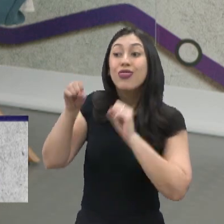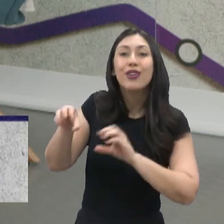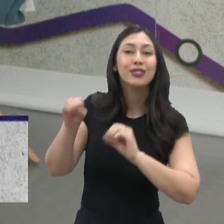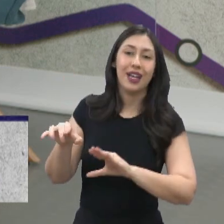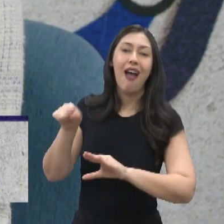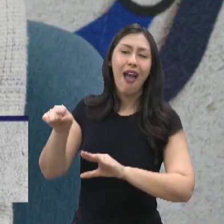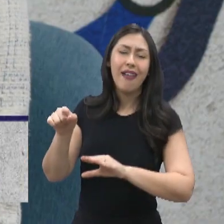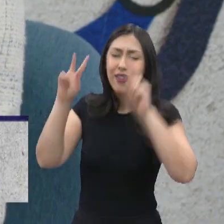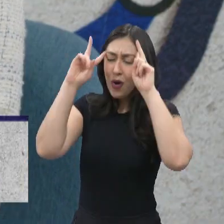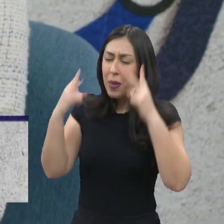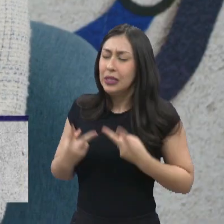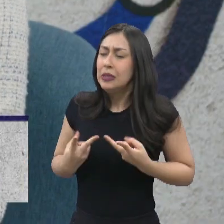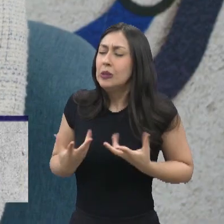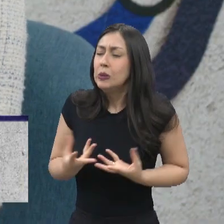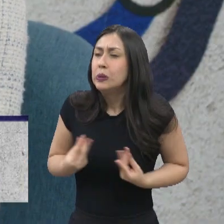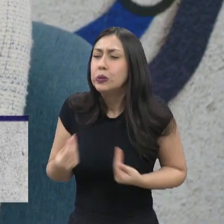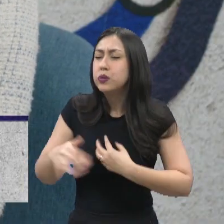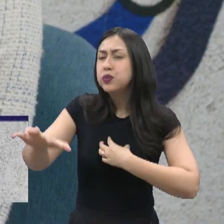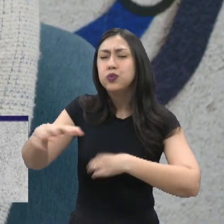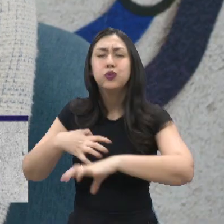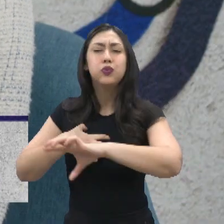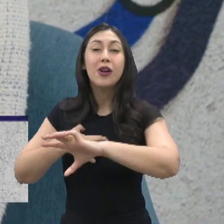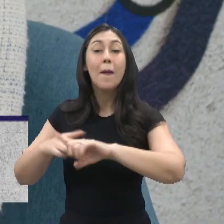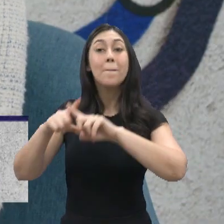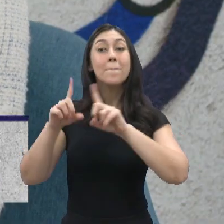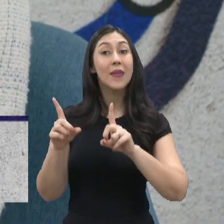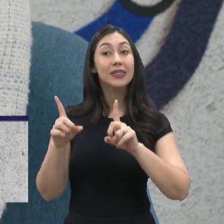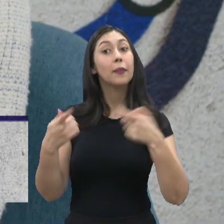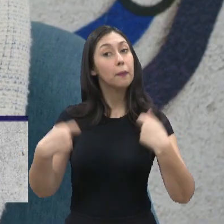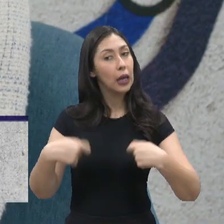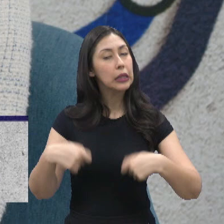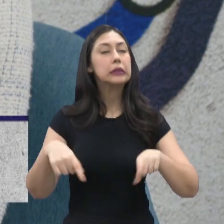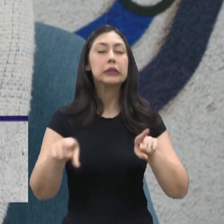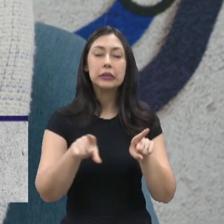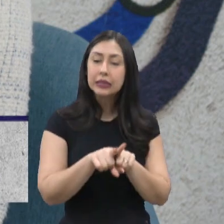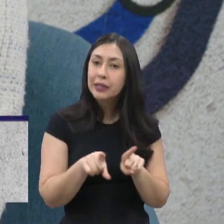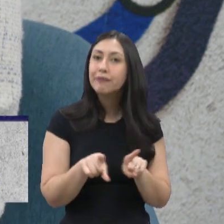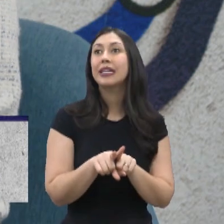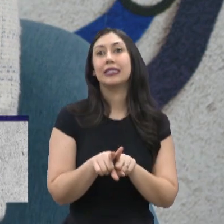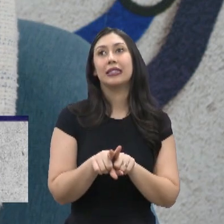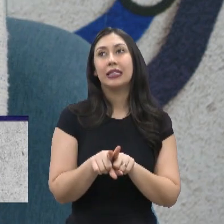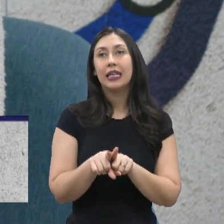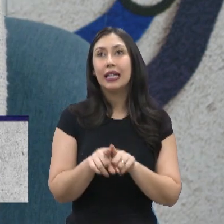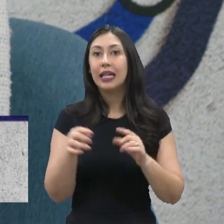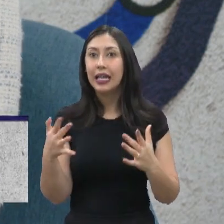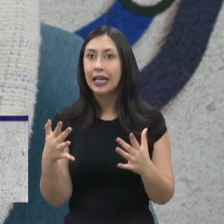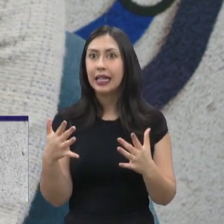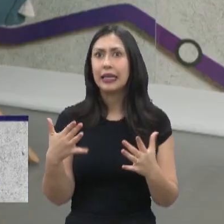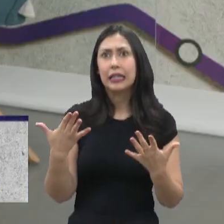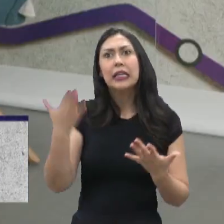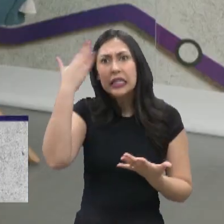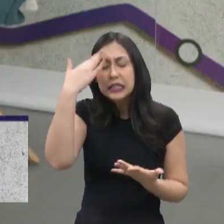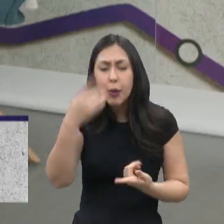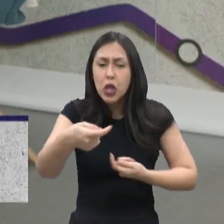humano muito aflorado e ele tem pouco o lado, vamos dizer assim, humanas versus exatas. Isso,